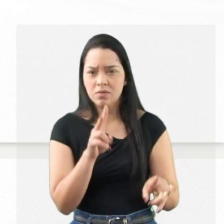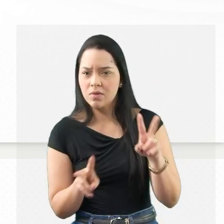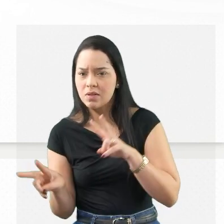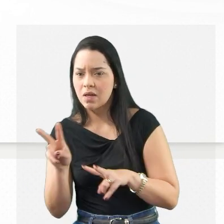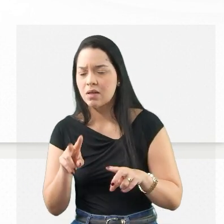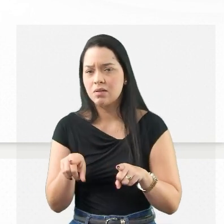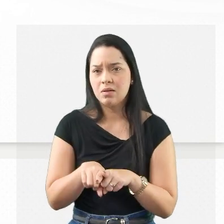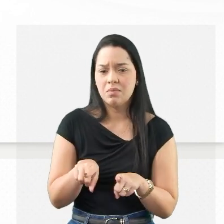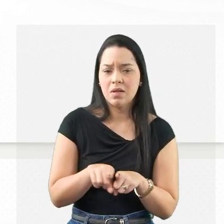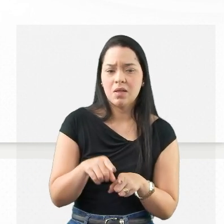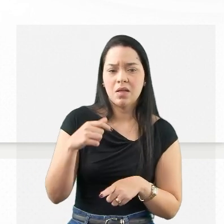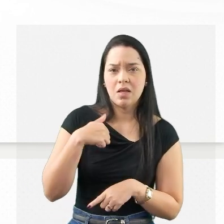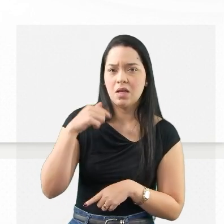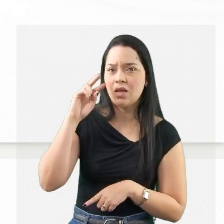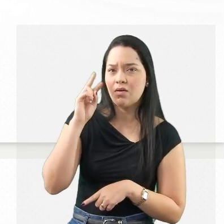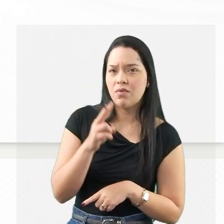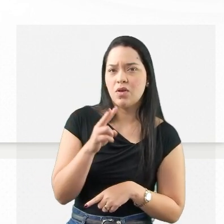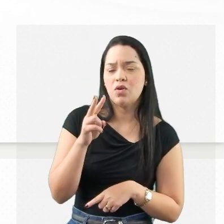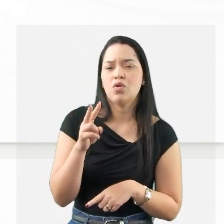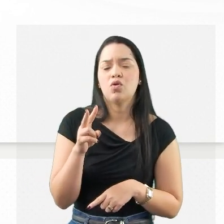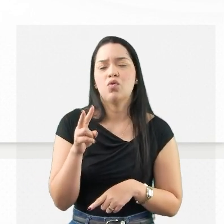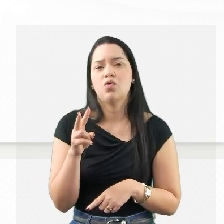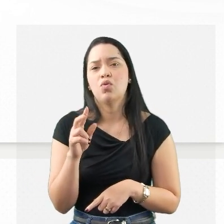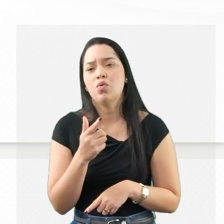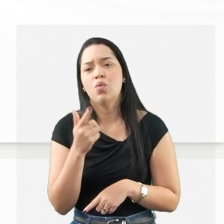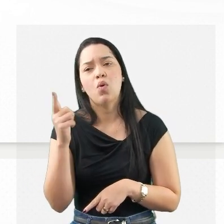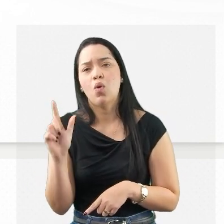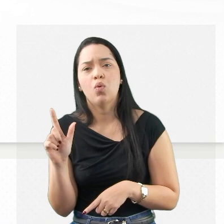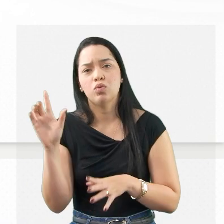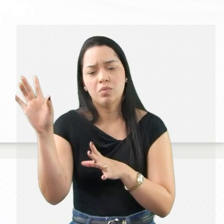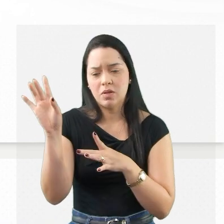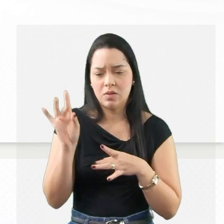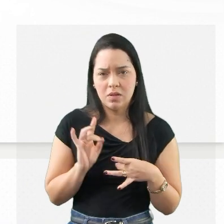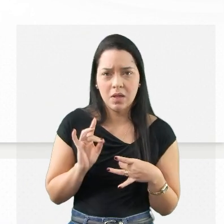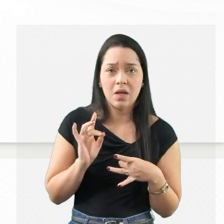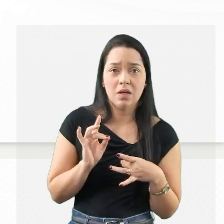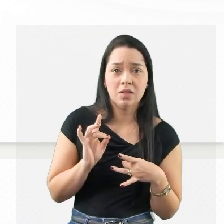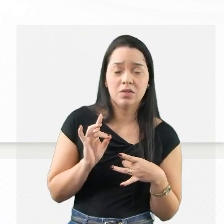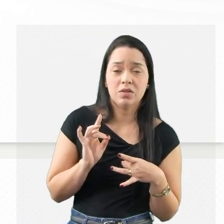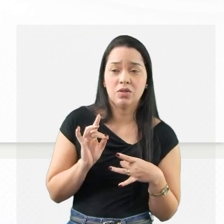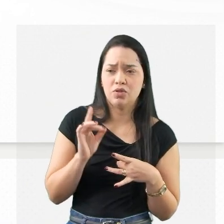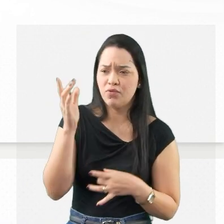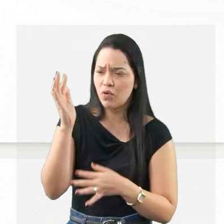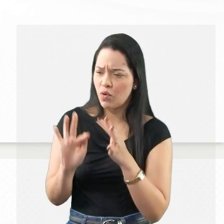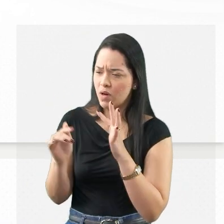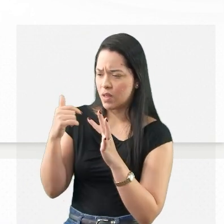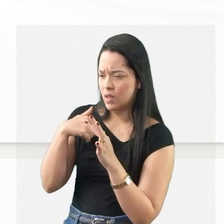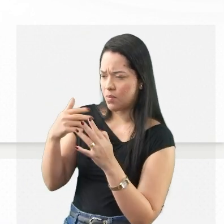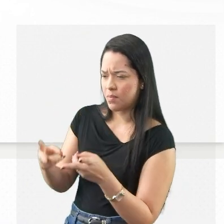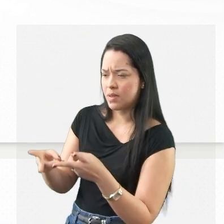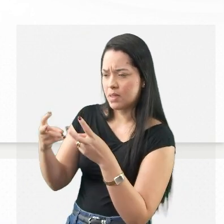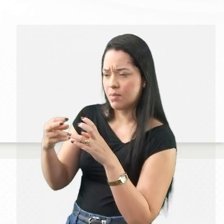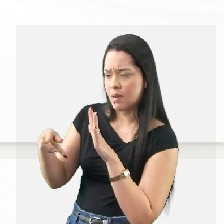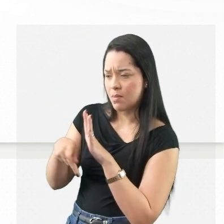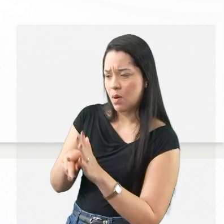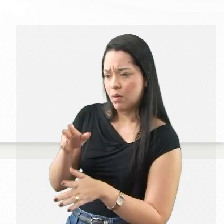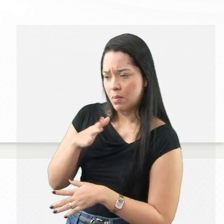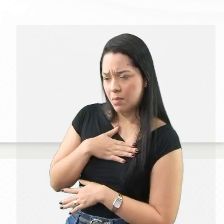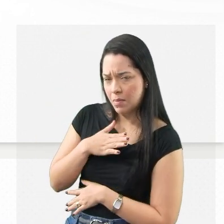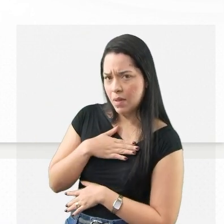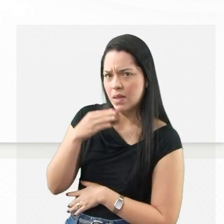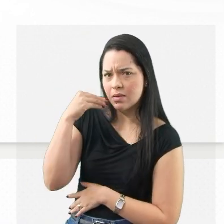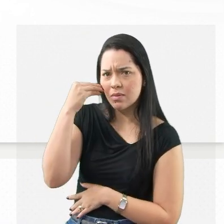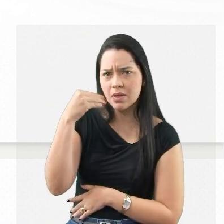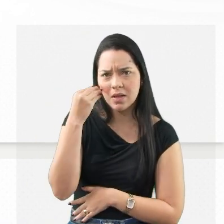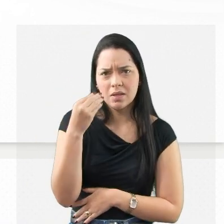olho ali um saci ou um outro personagem de folclore, e eu percebo que aquilo faz parte da minha realidade, eu